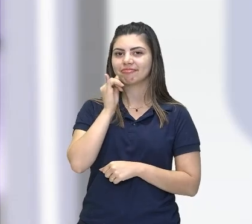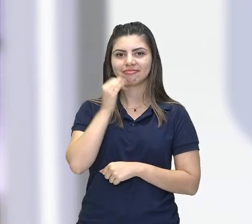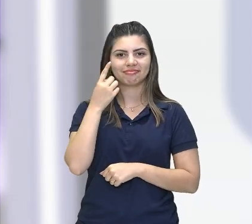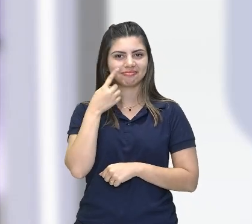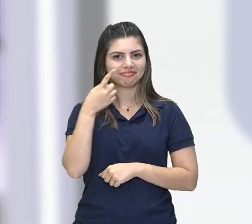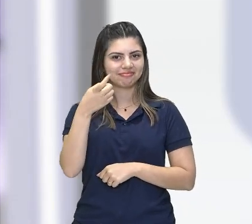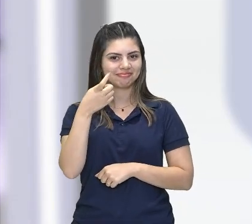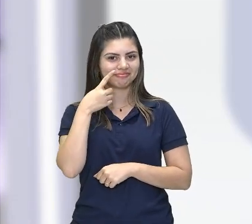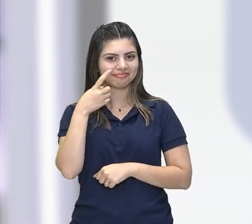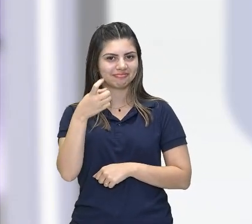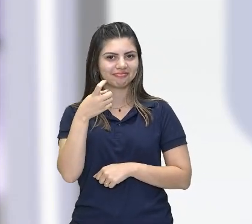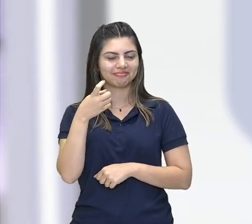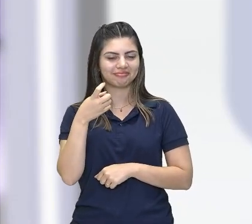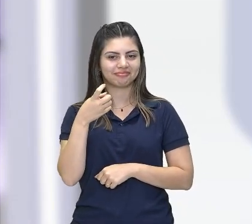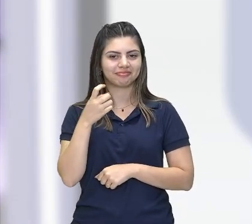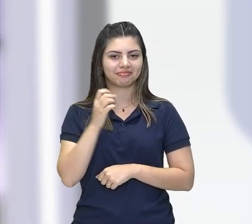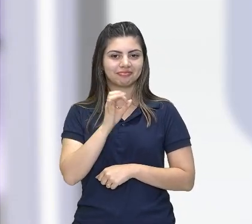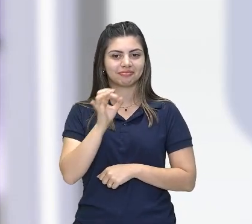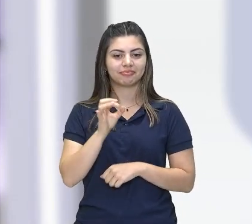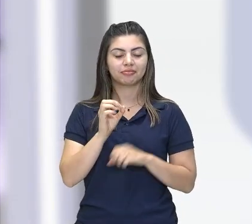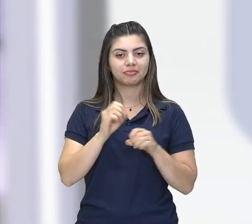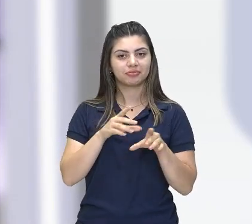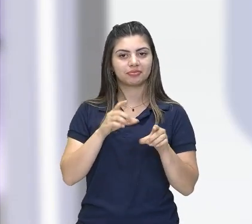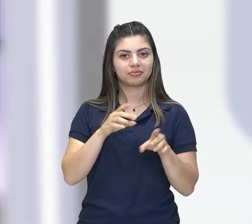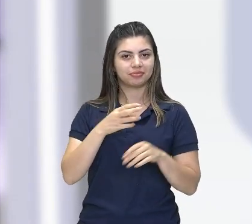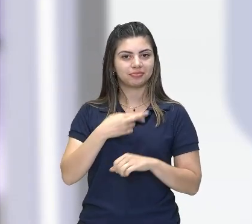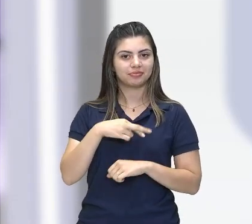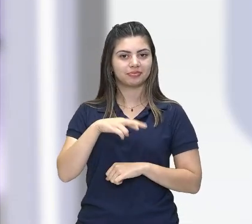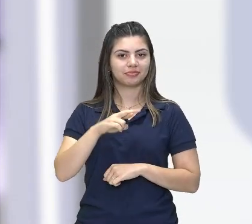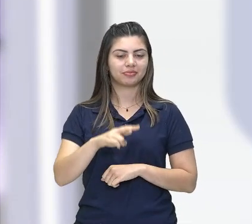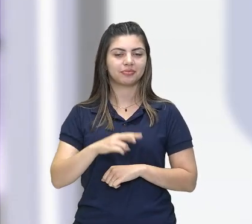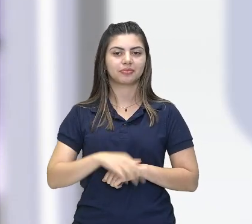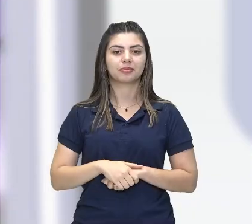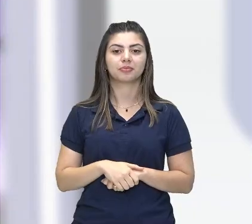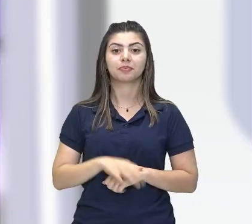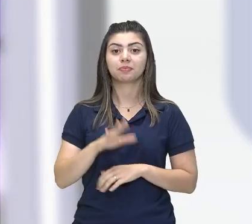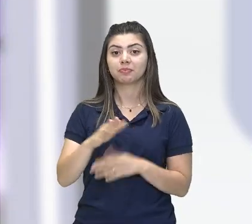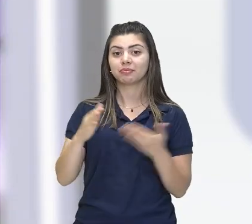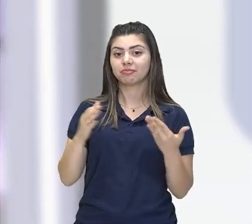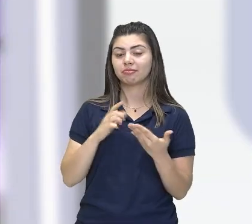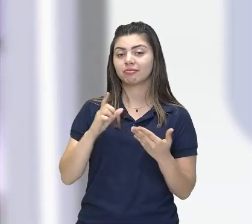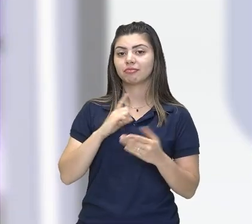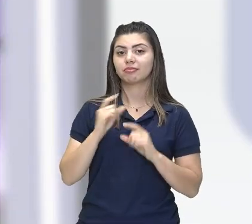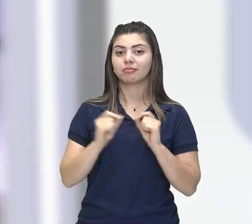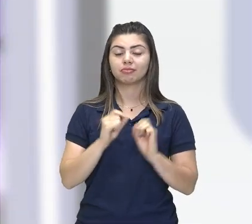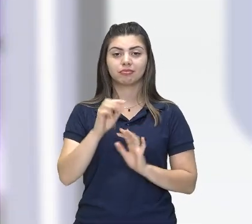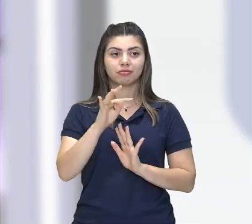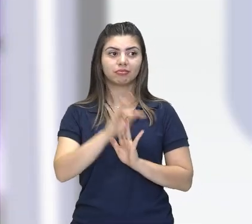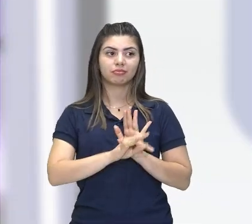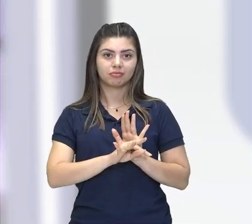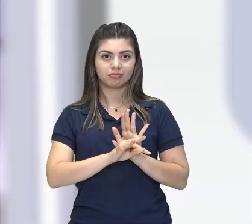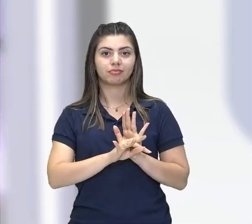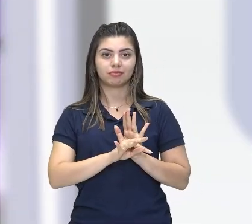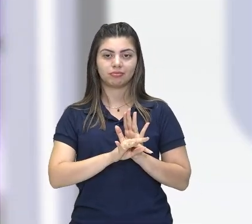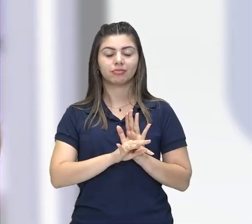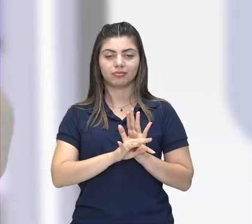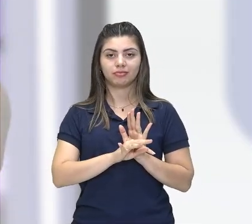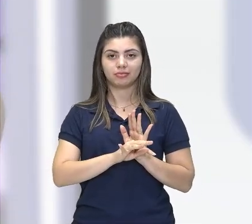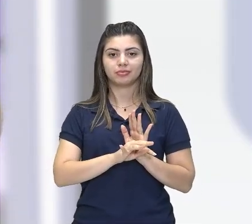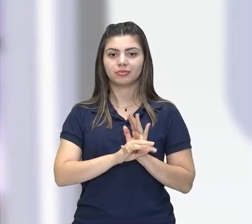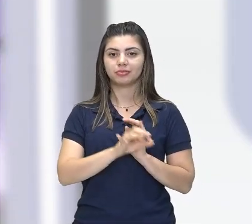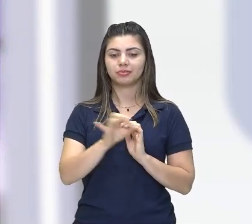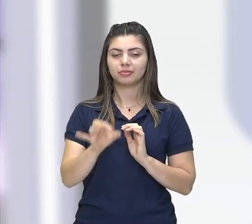interessante, né, de doutrina religiosa. Nós vamos escutar agora um áudio e acompanhar nas cartelas,